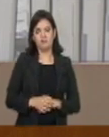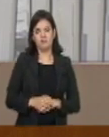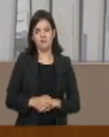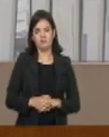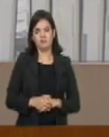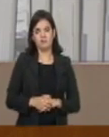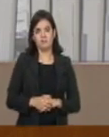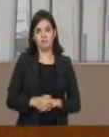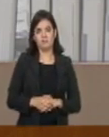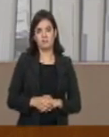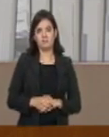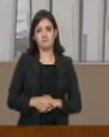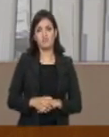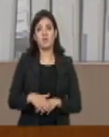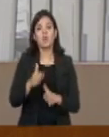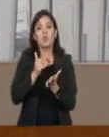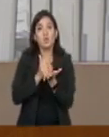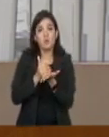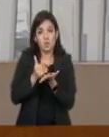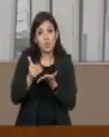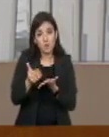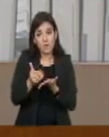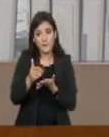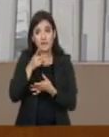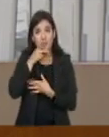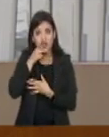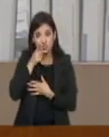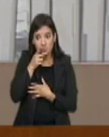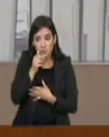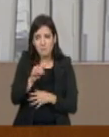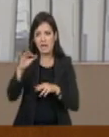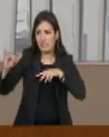fulano era engajado na Associação de Pais das Vítimas.